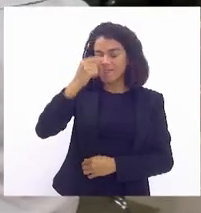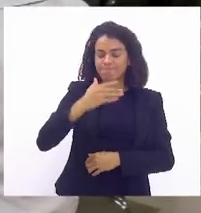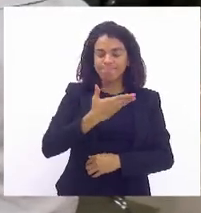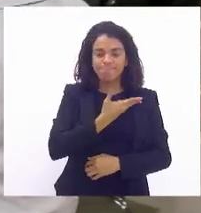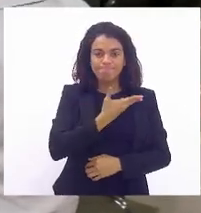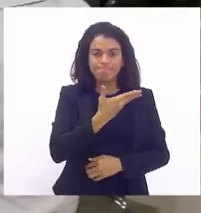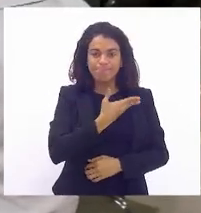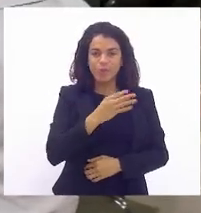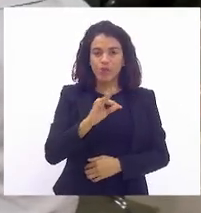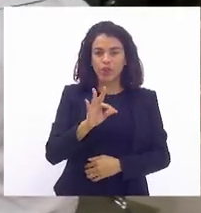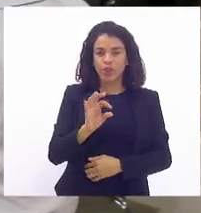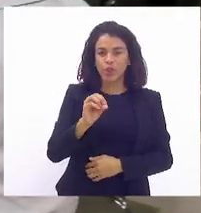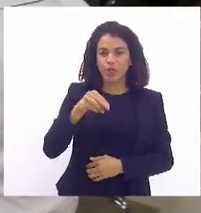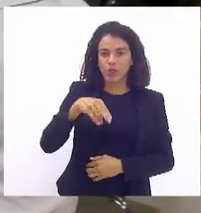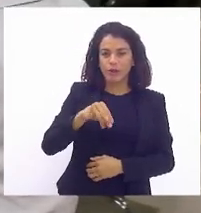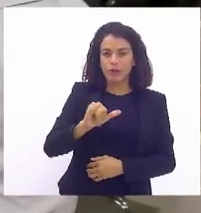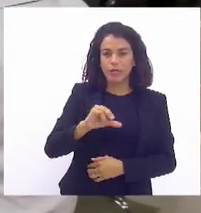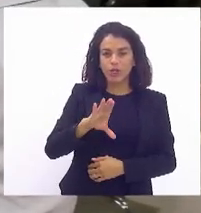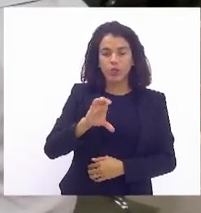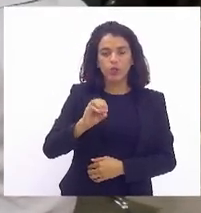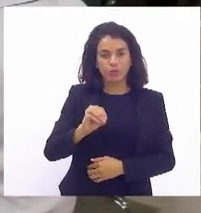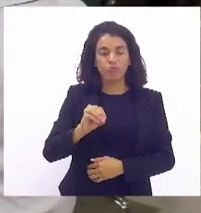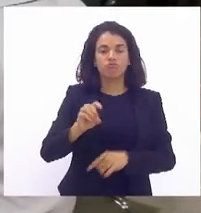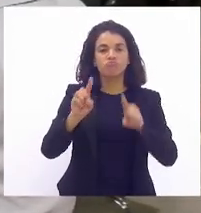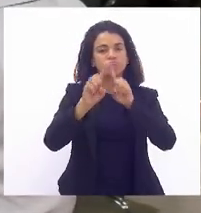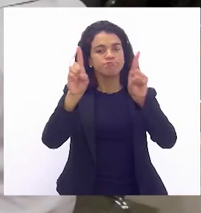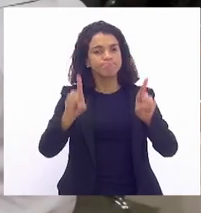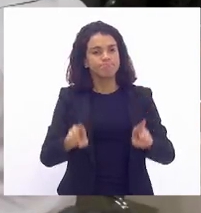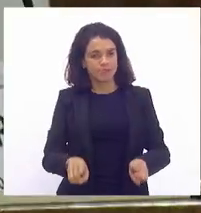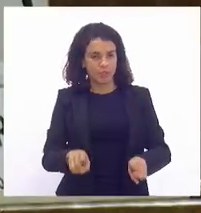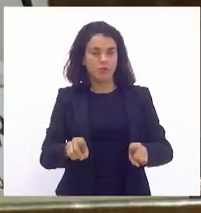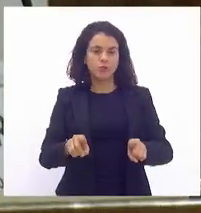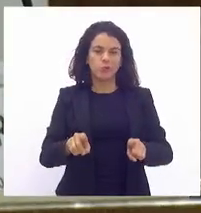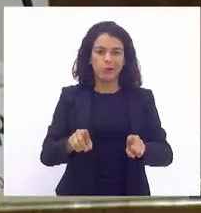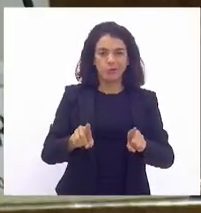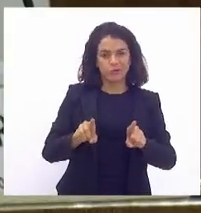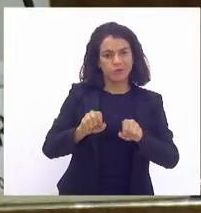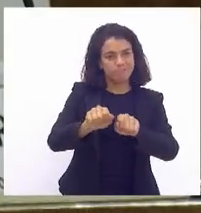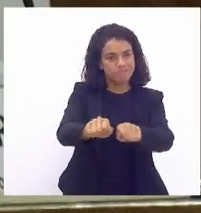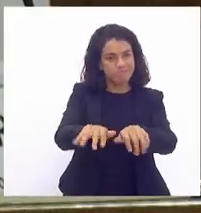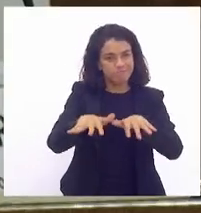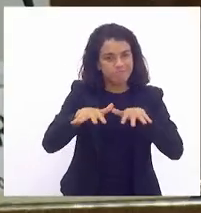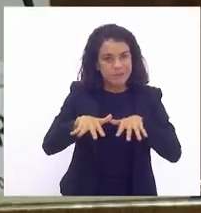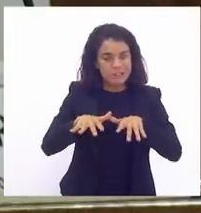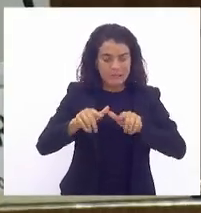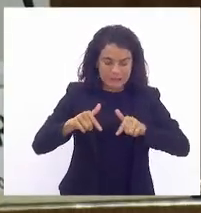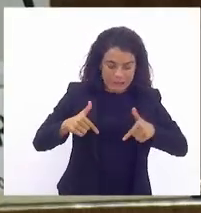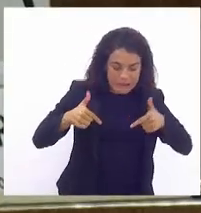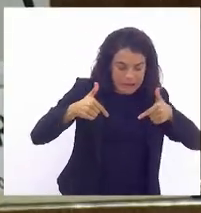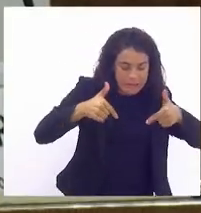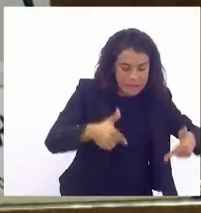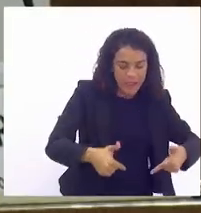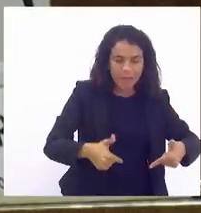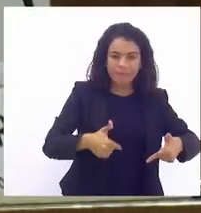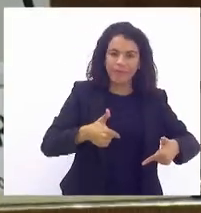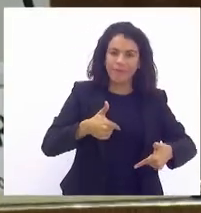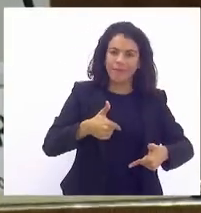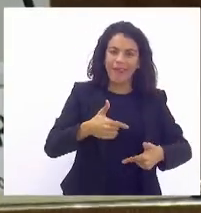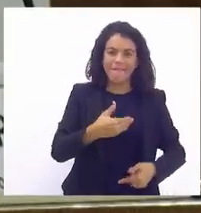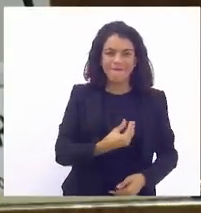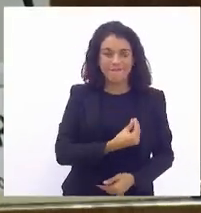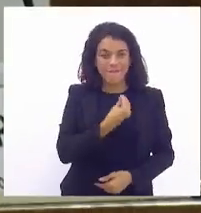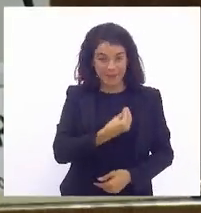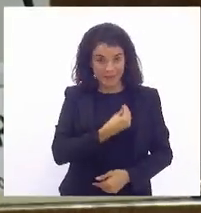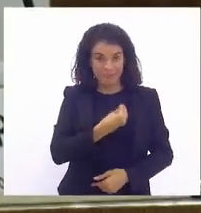amigo Toninho, servidor dessa casa, que dedicou a sua vida a prestar um excelente trabalho na Copa